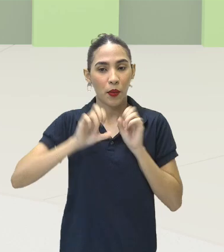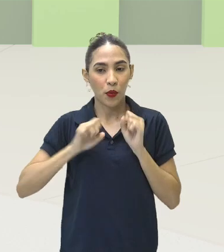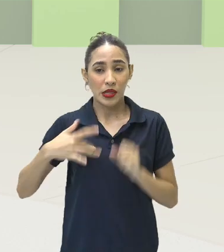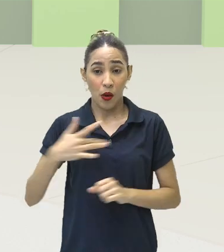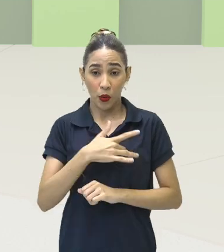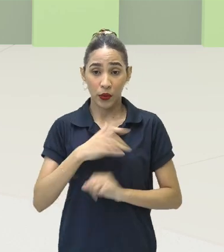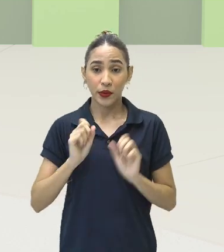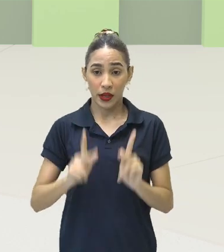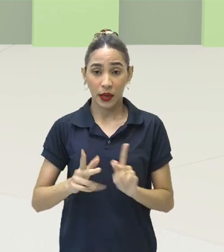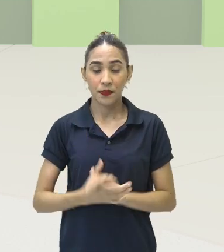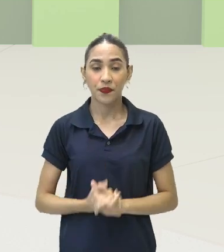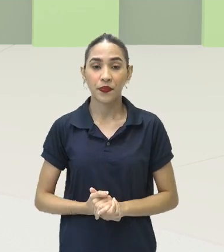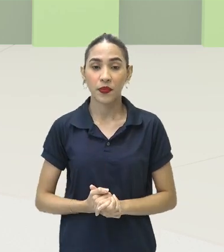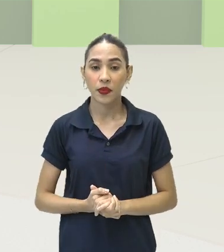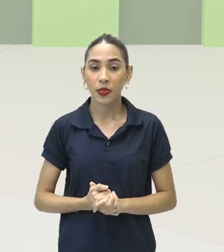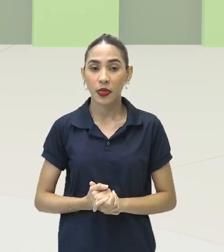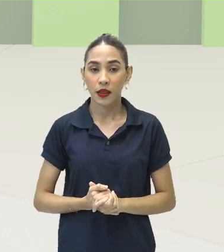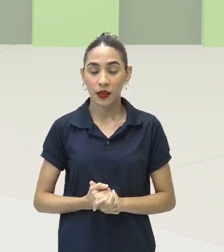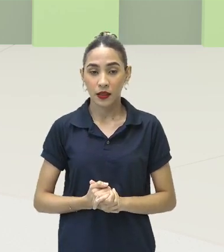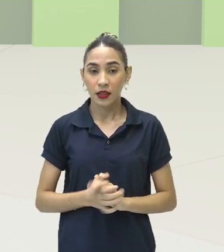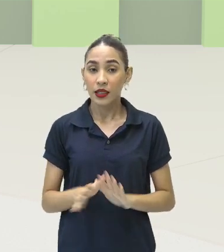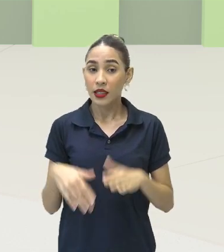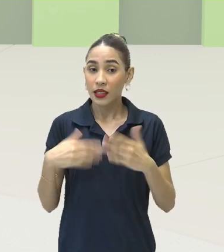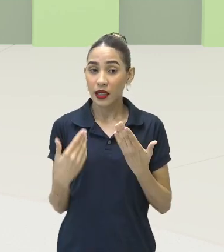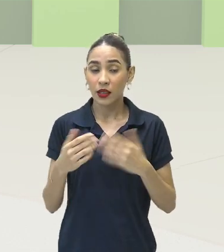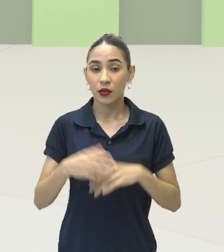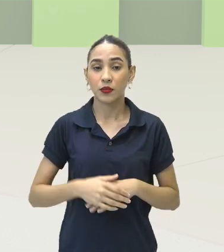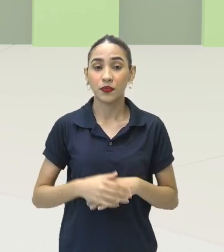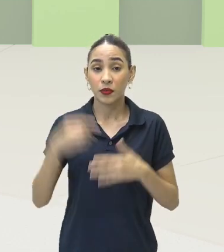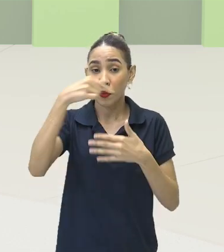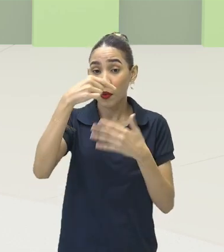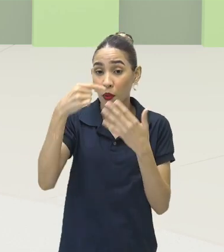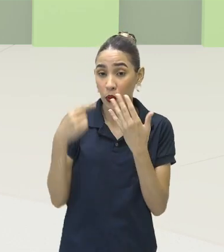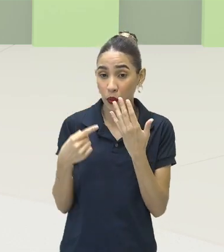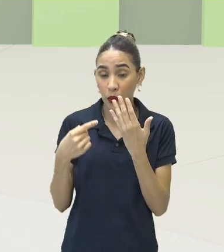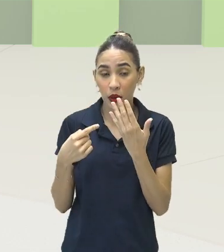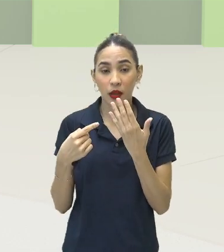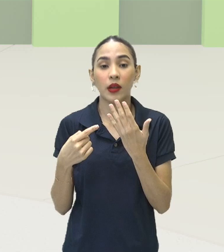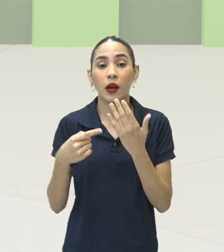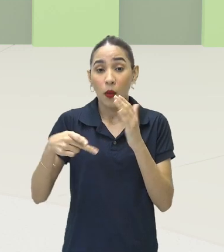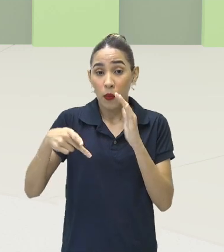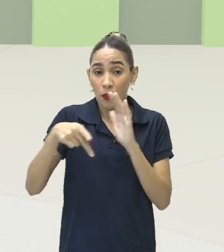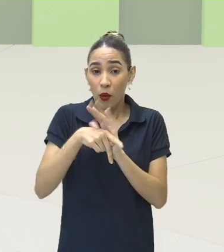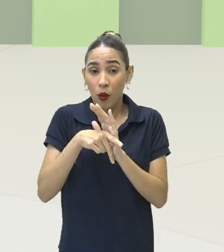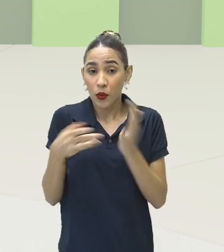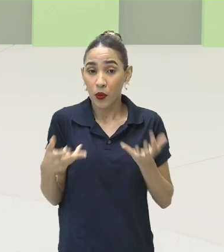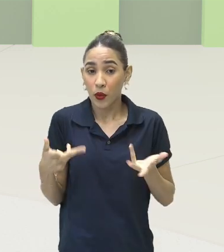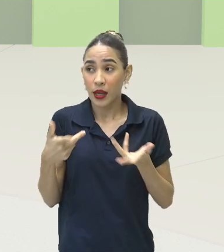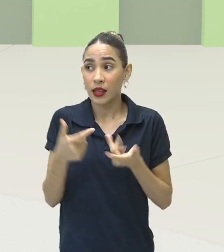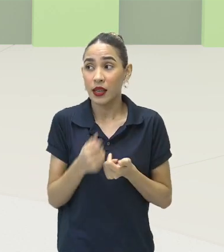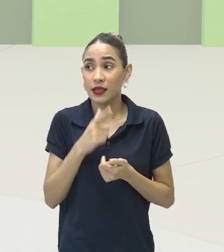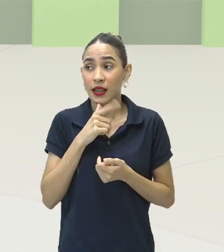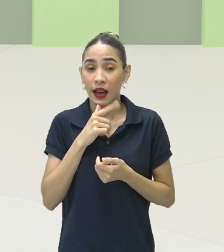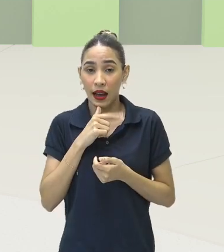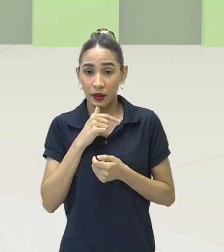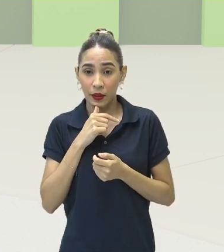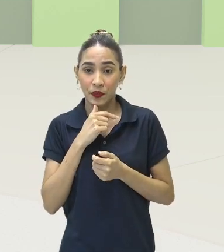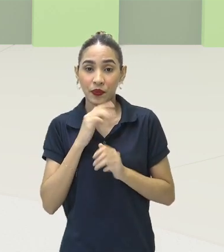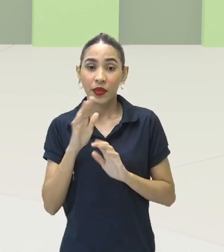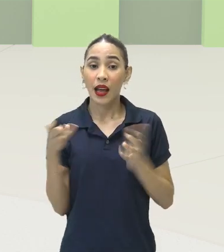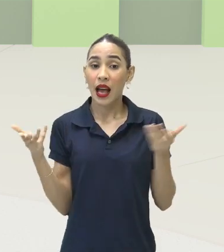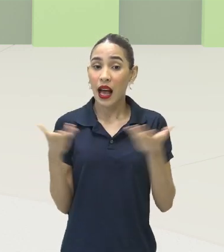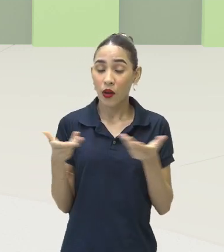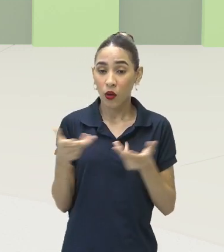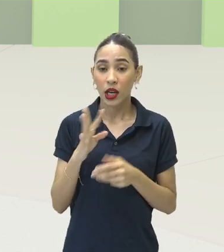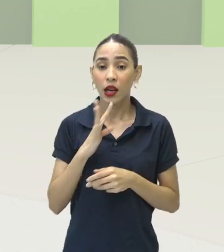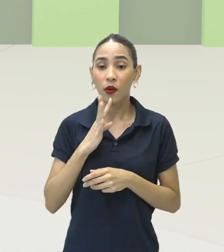saúde, certo? Esses foram os parâmetros físicos de qualidade da água. E agora nós vamos conhecer